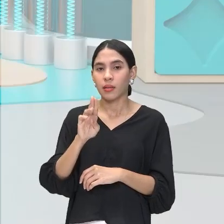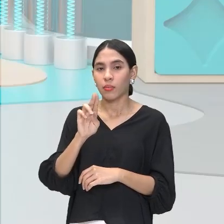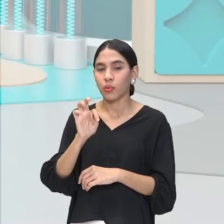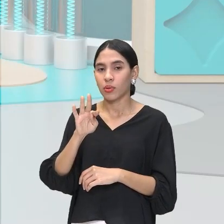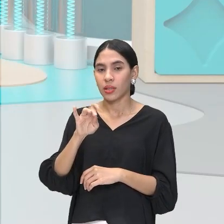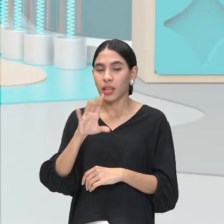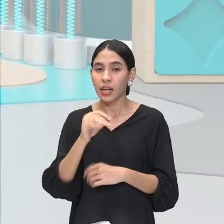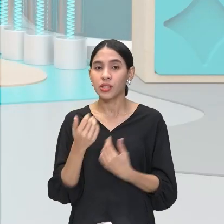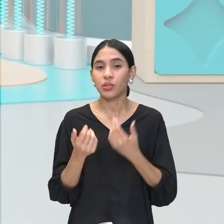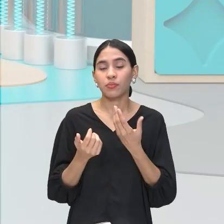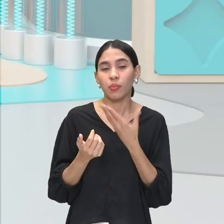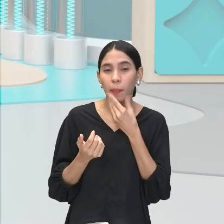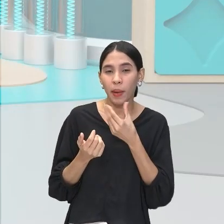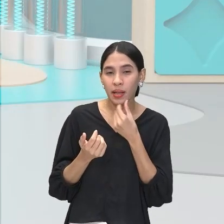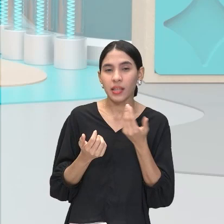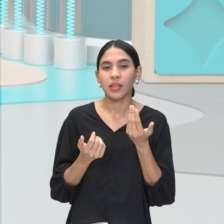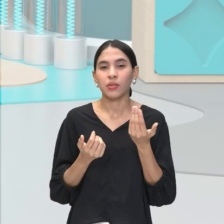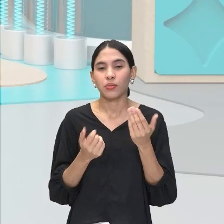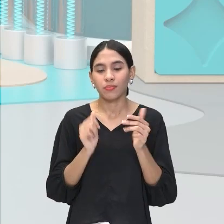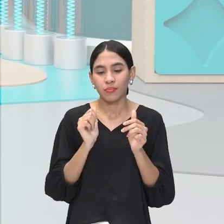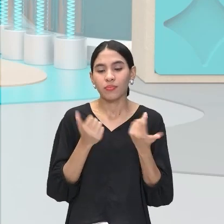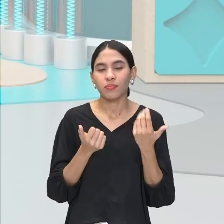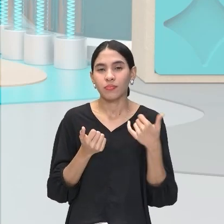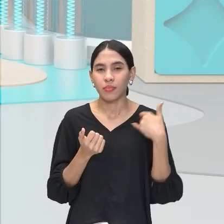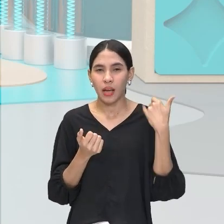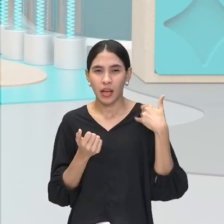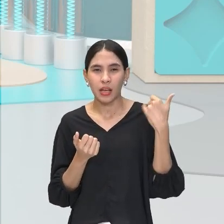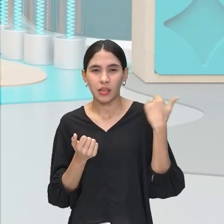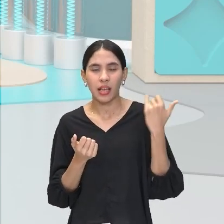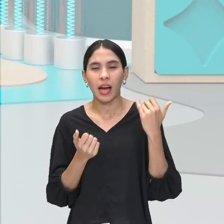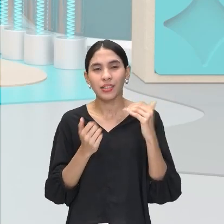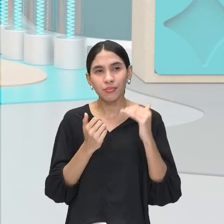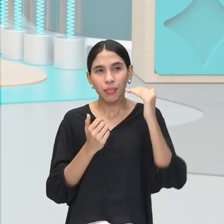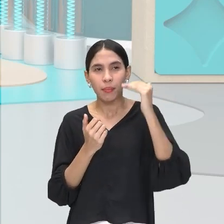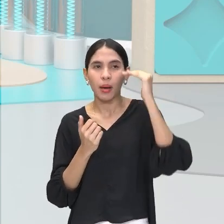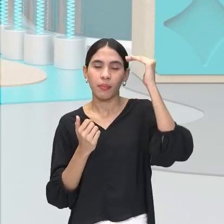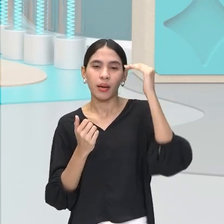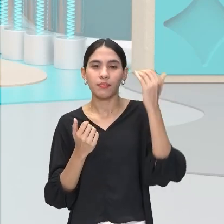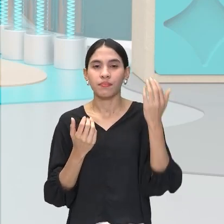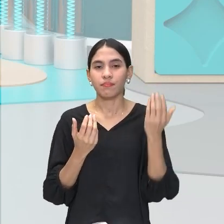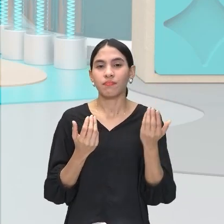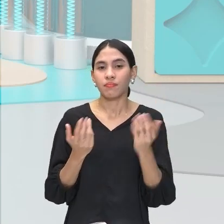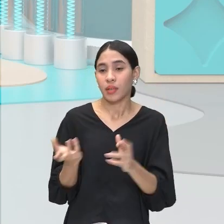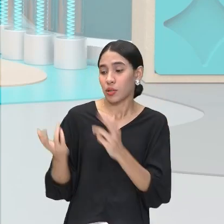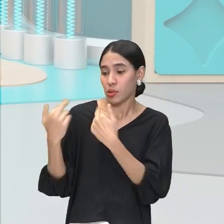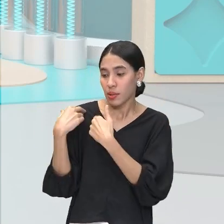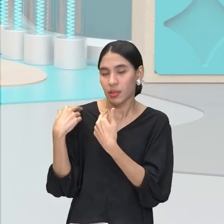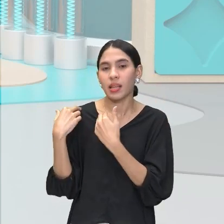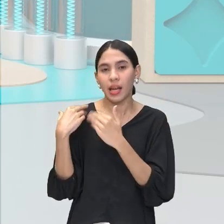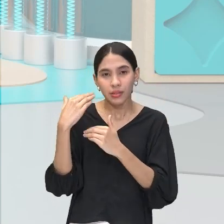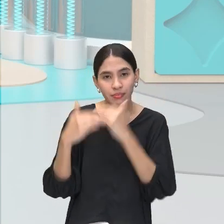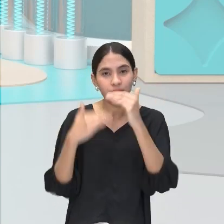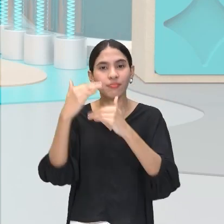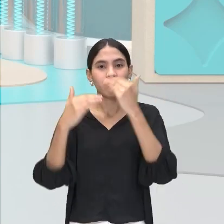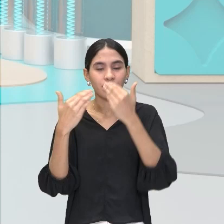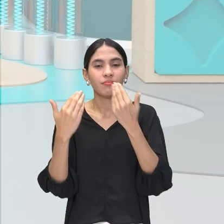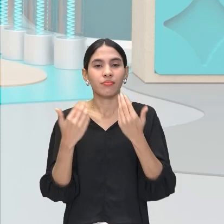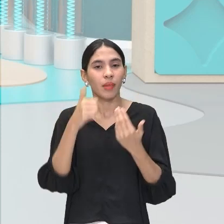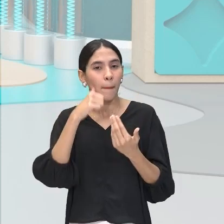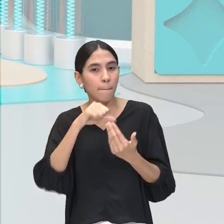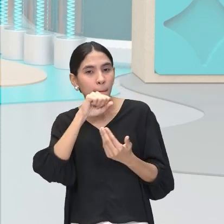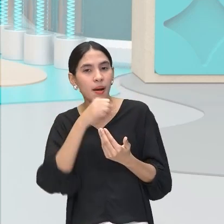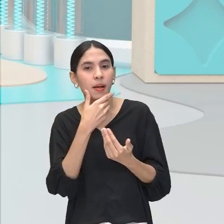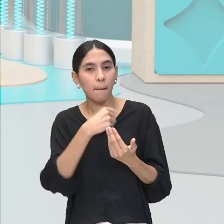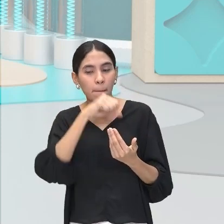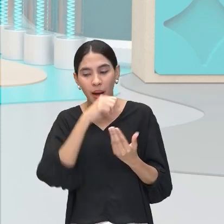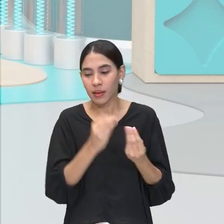pouco mais de idade, começa a ganhar ali as responsabilidades, né? O pai transfere para os filhos algumas responsabilidades. São